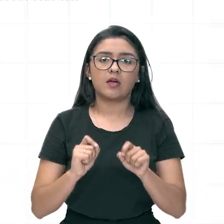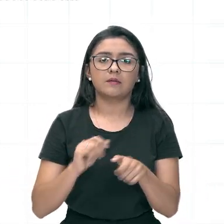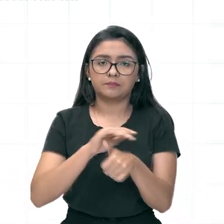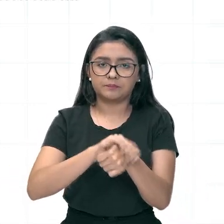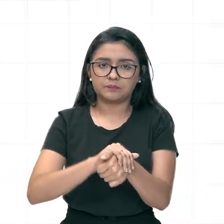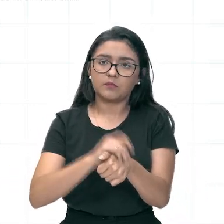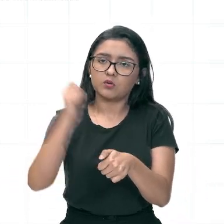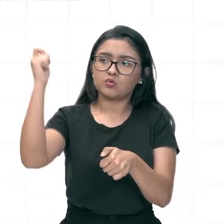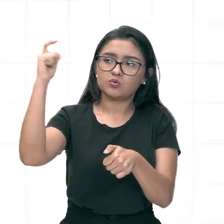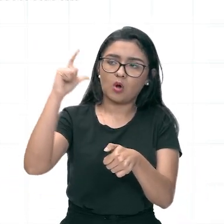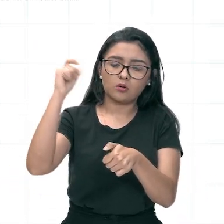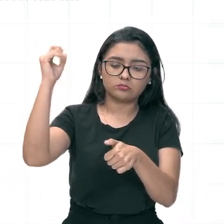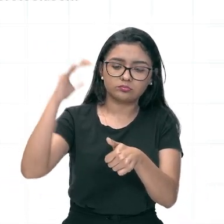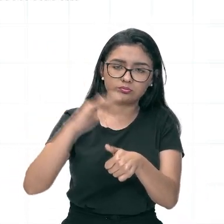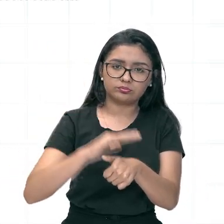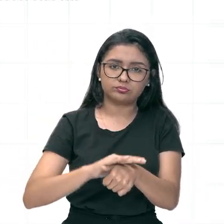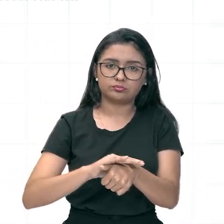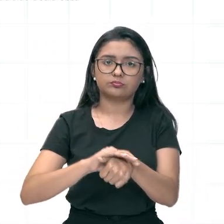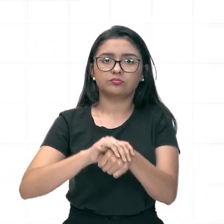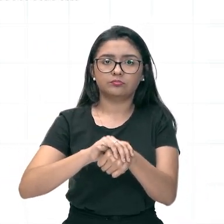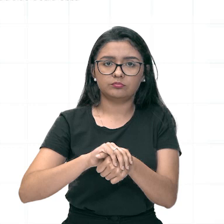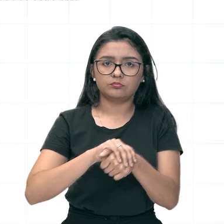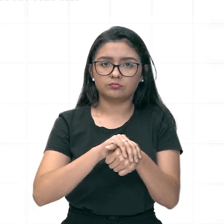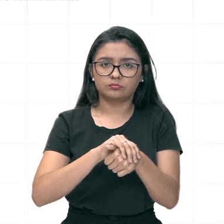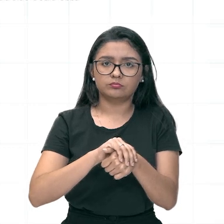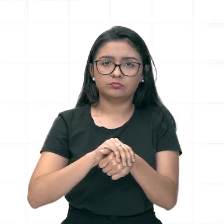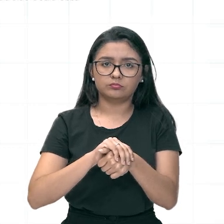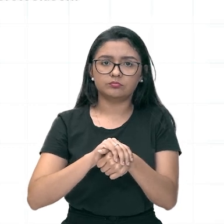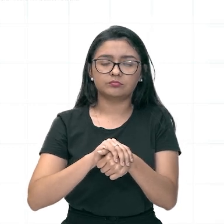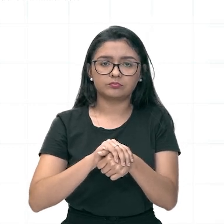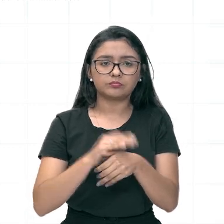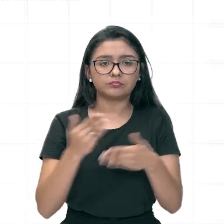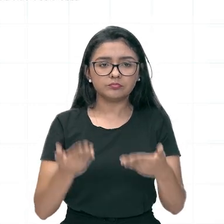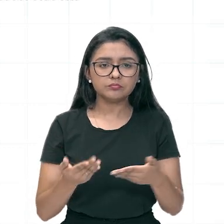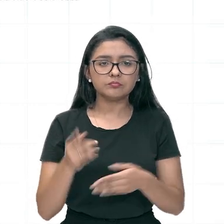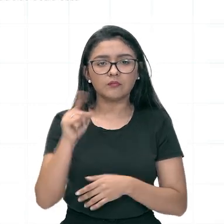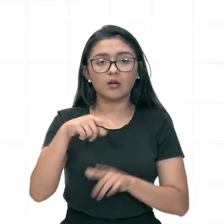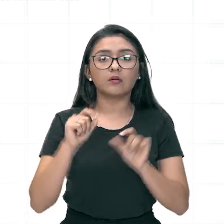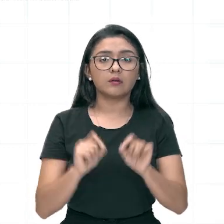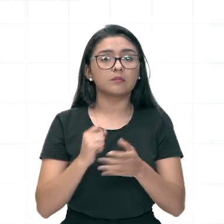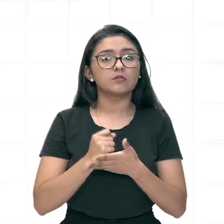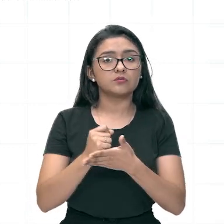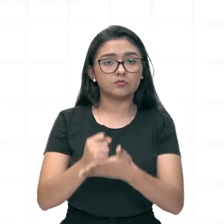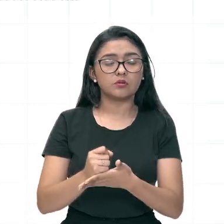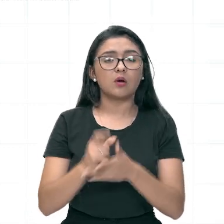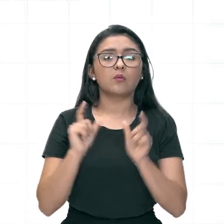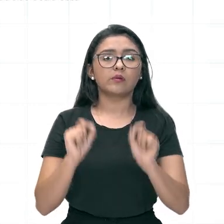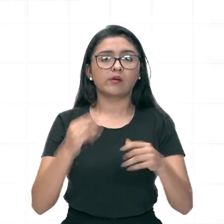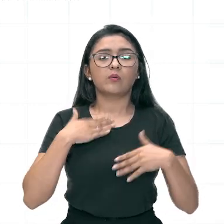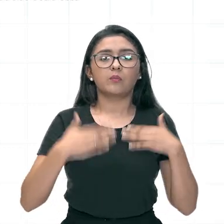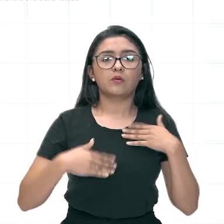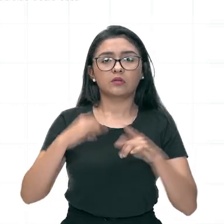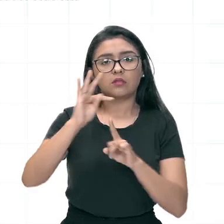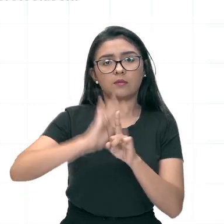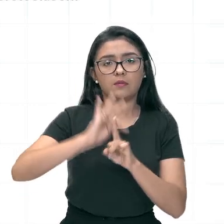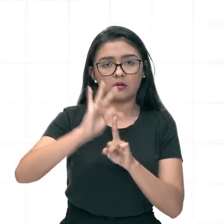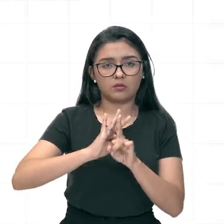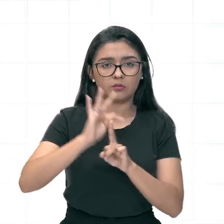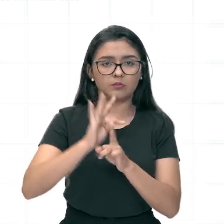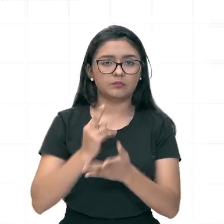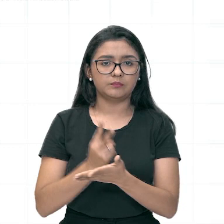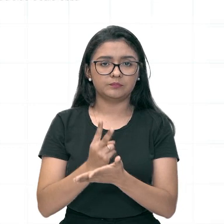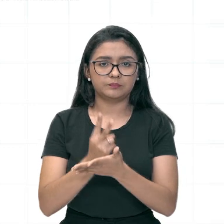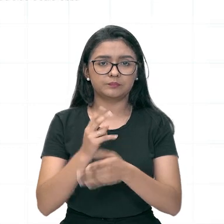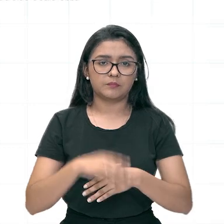ficar expostos ali ao sol, né, tomando esse banho de sol ali, como a gente diz, que é para eles conseguirem manter essa temperatura